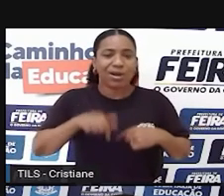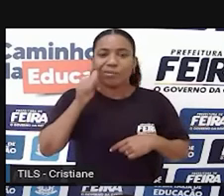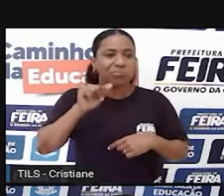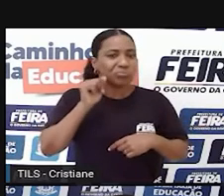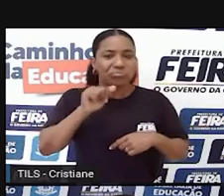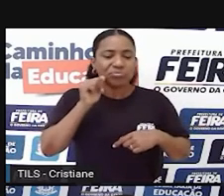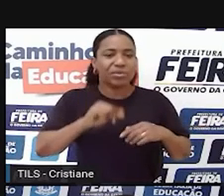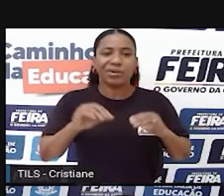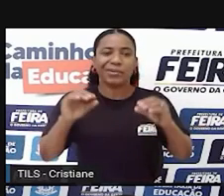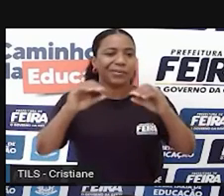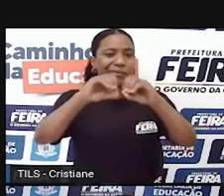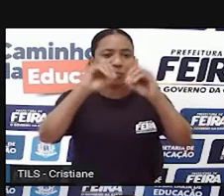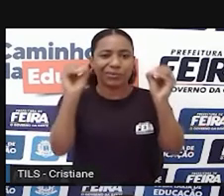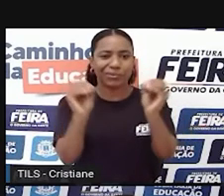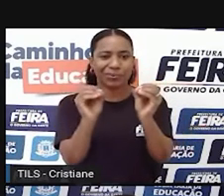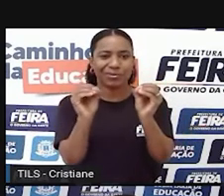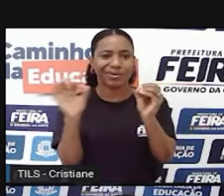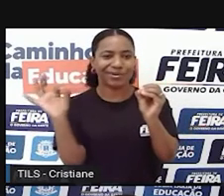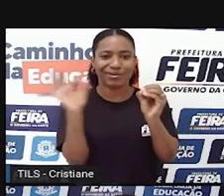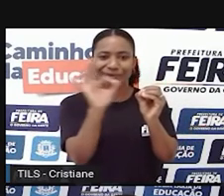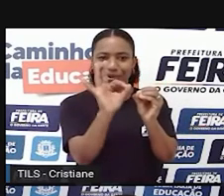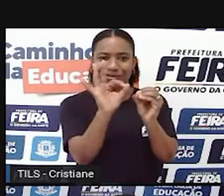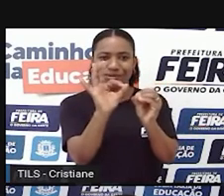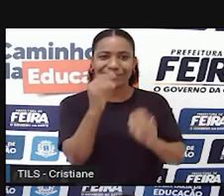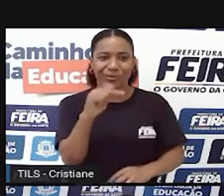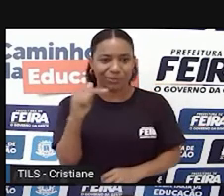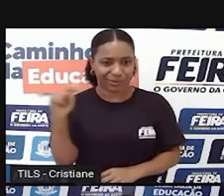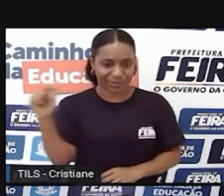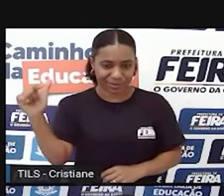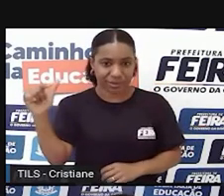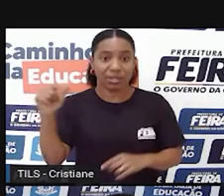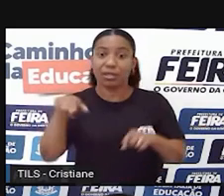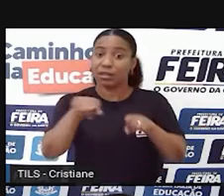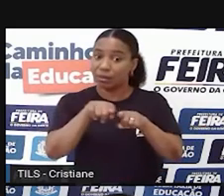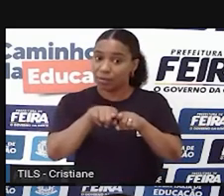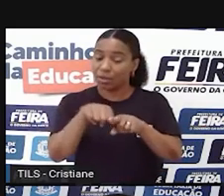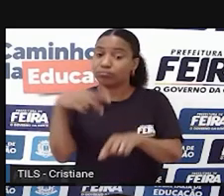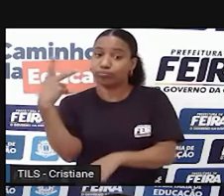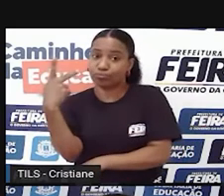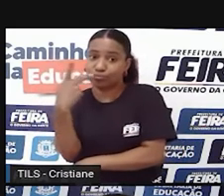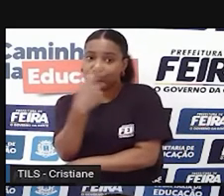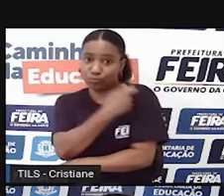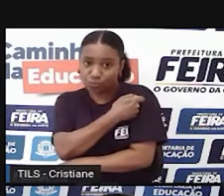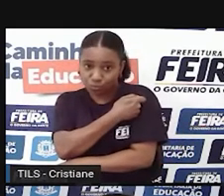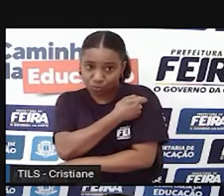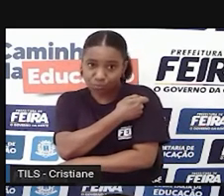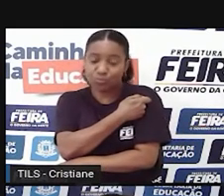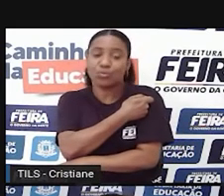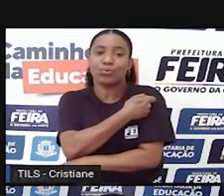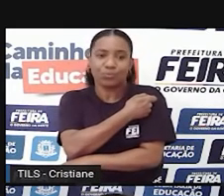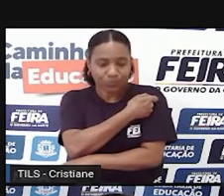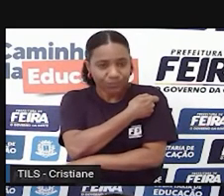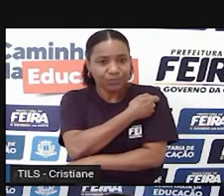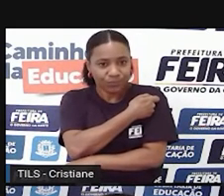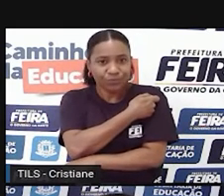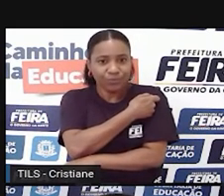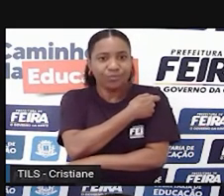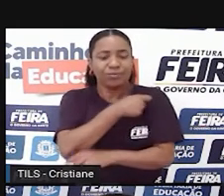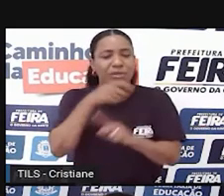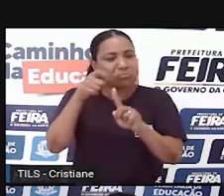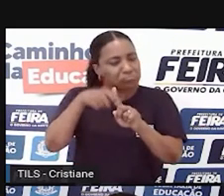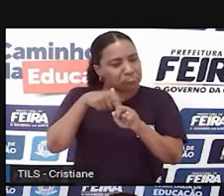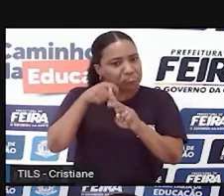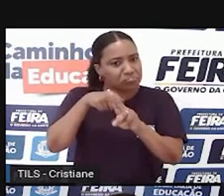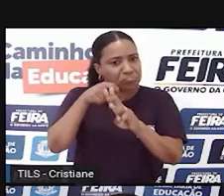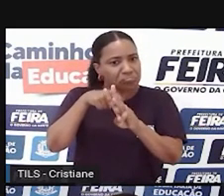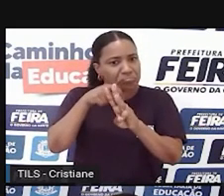Tem anticoncepcionais hormonais femininos que são injetáveis, então ela toma aquela injeção ali e aí vai passar alguns